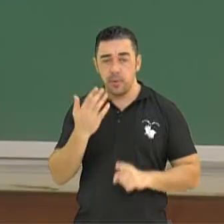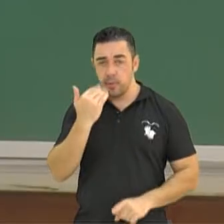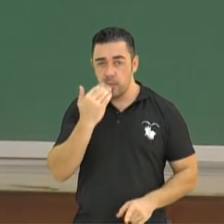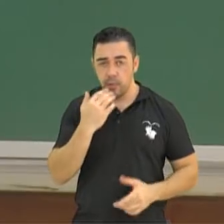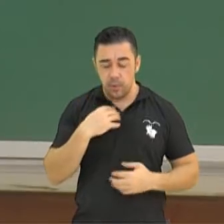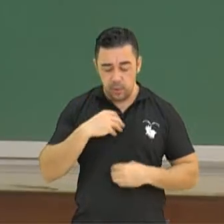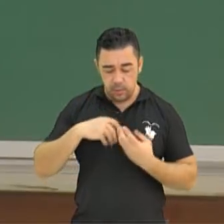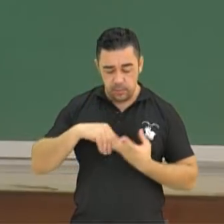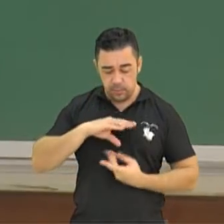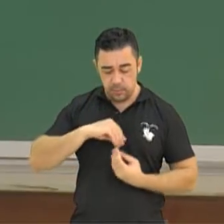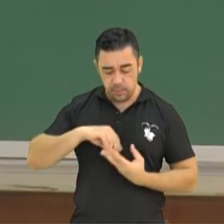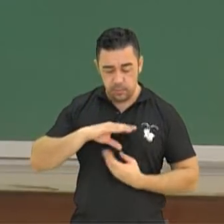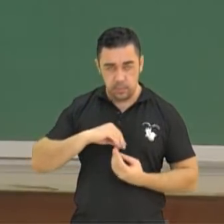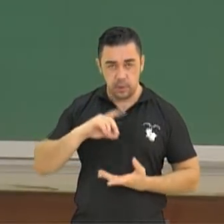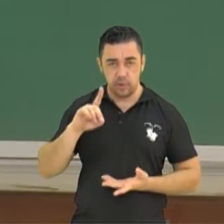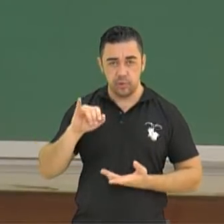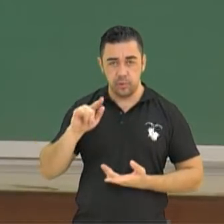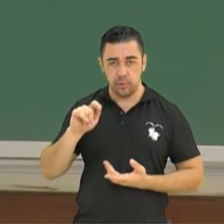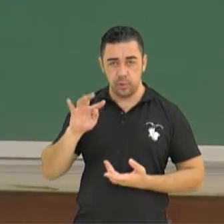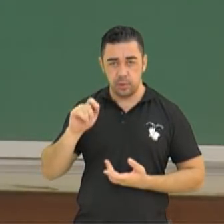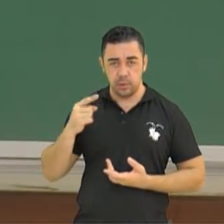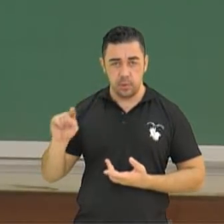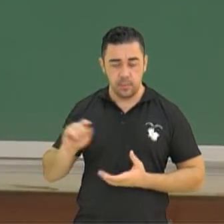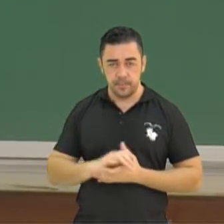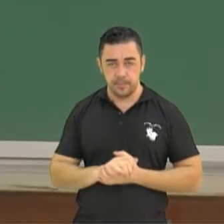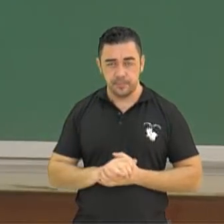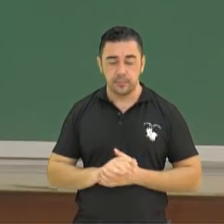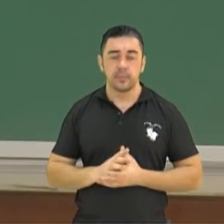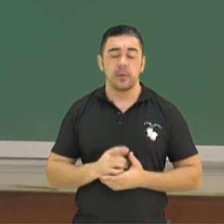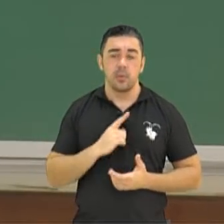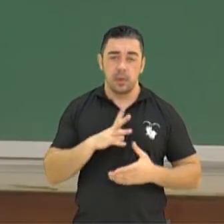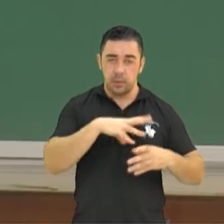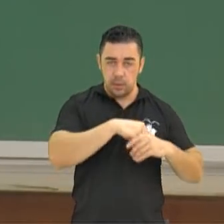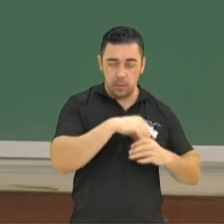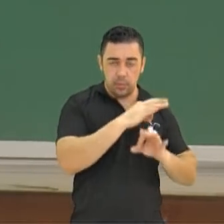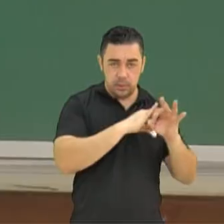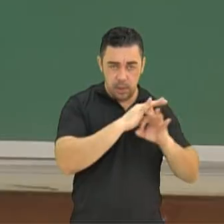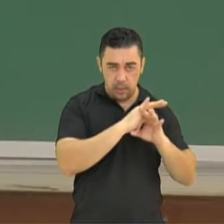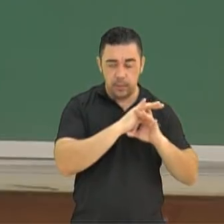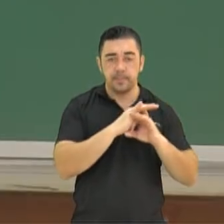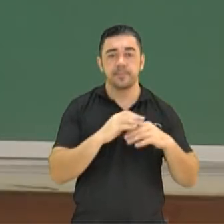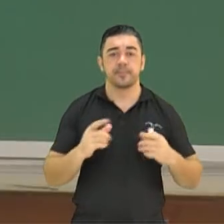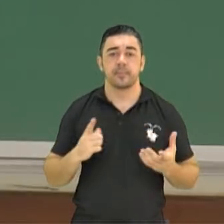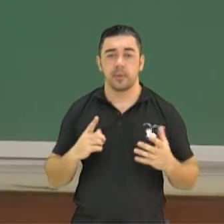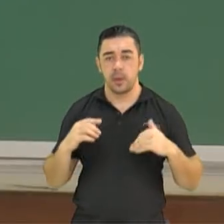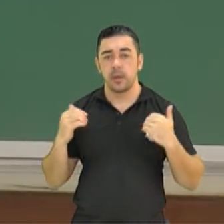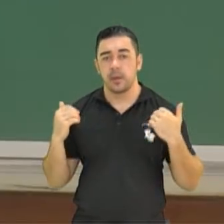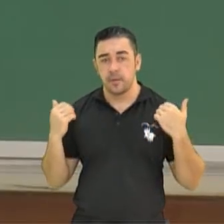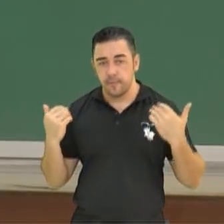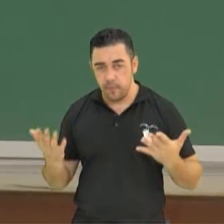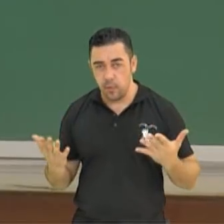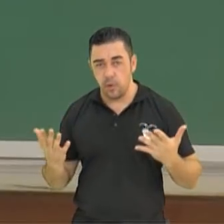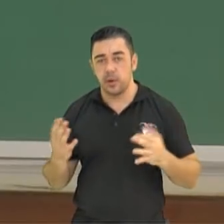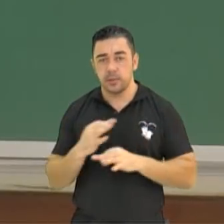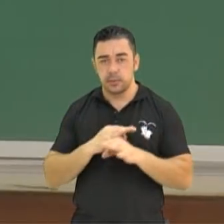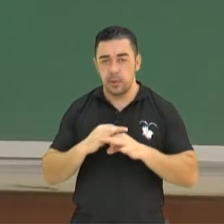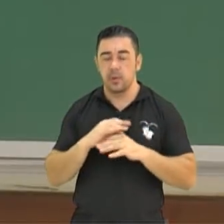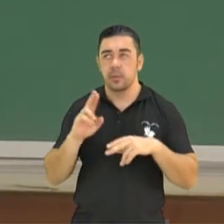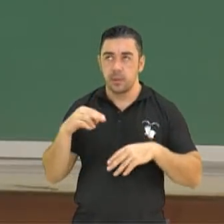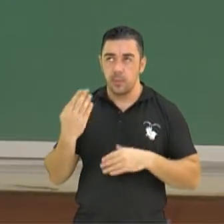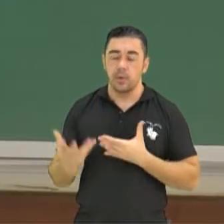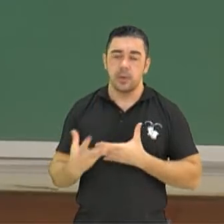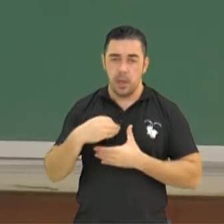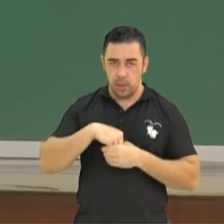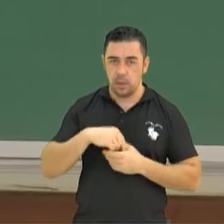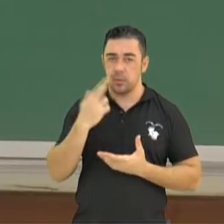Intracelular, dentro da célula. Extracelular, num espaço fora da célula. Tá? Lógico que depois o nutriente vai entrar dentro